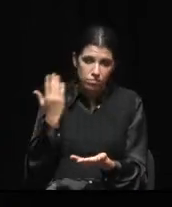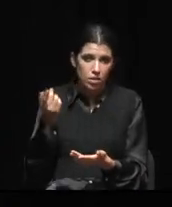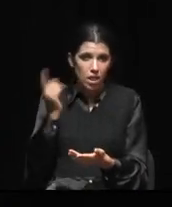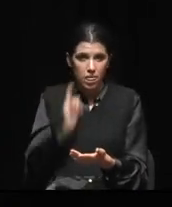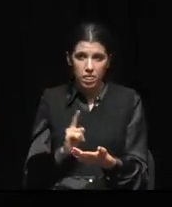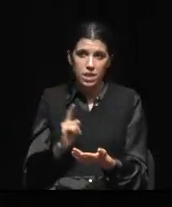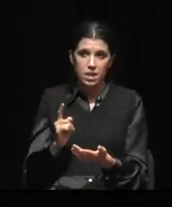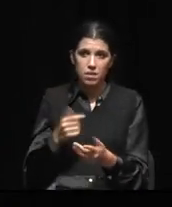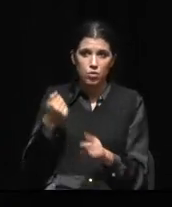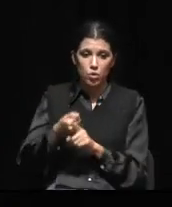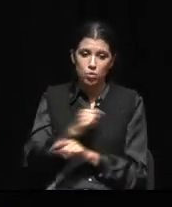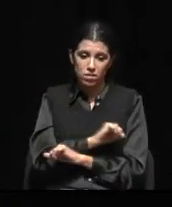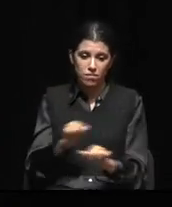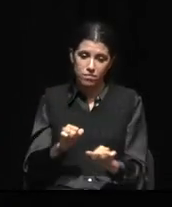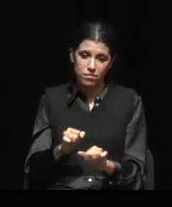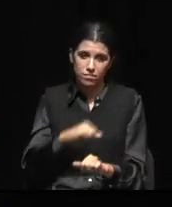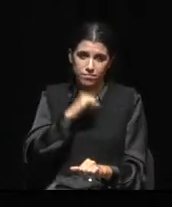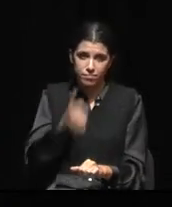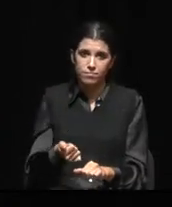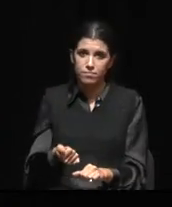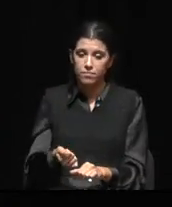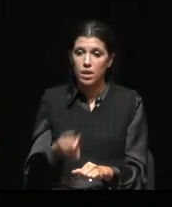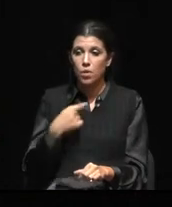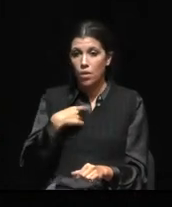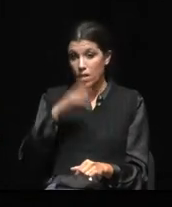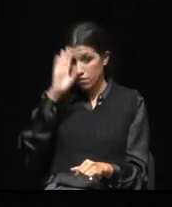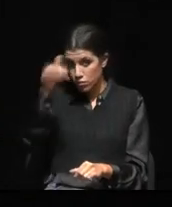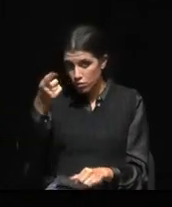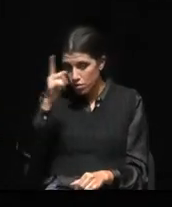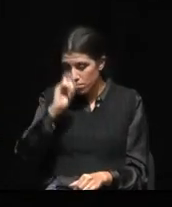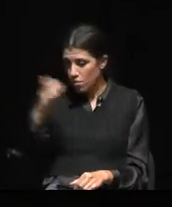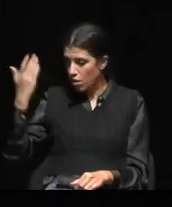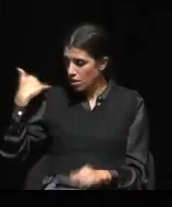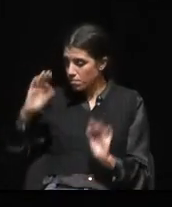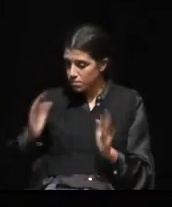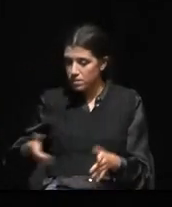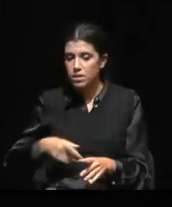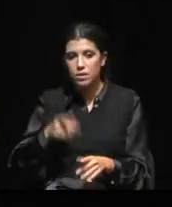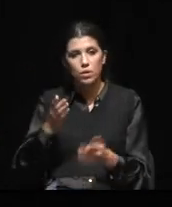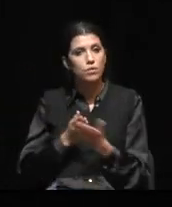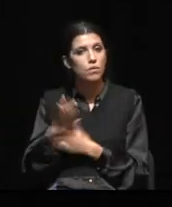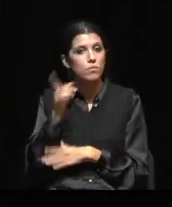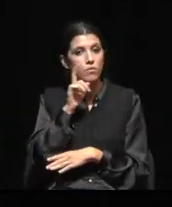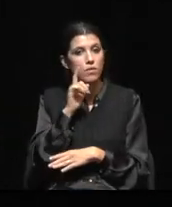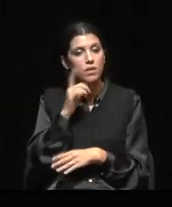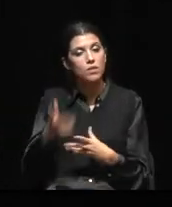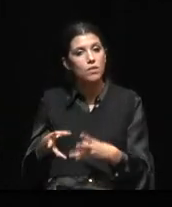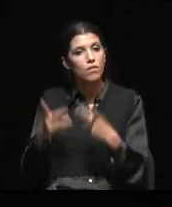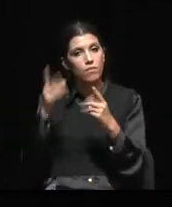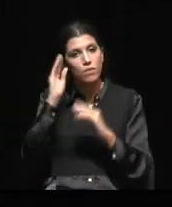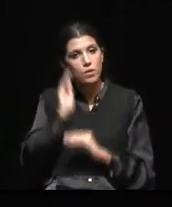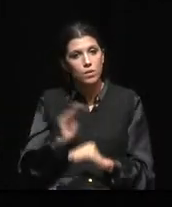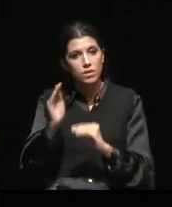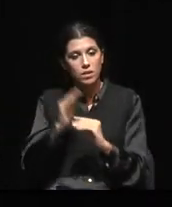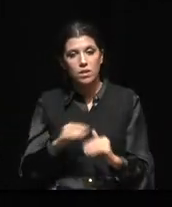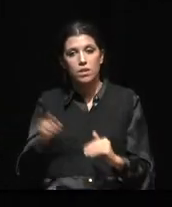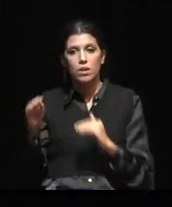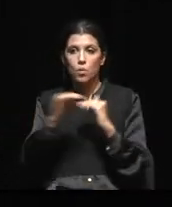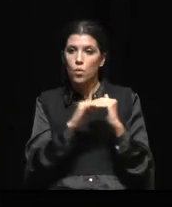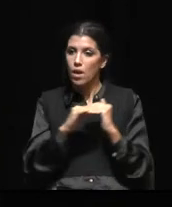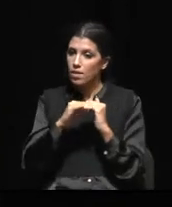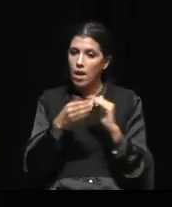condição social recordando que não há futuro sem memória e que continuamos a defender o desenvolvimento do ensino a igualdade